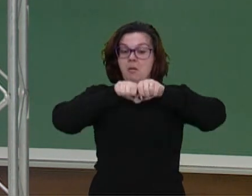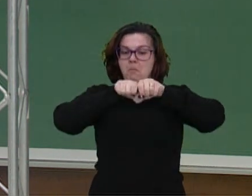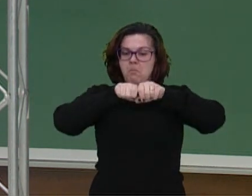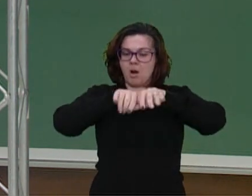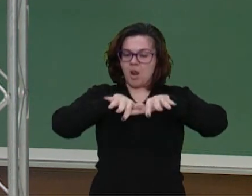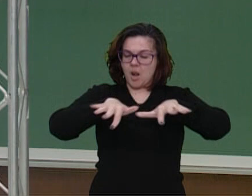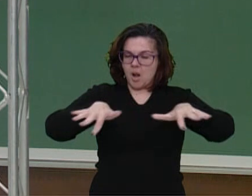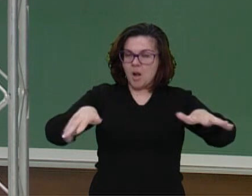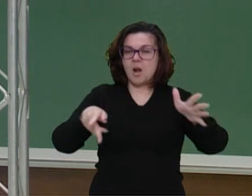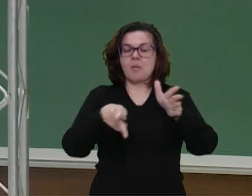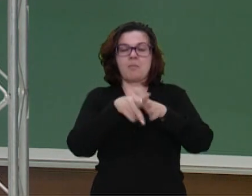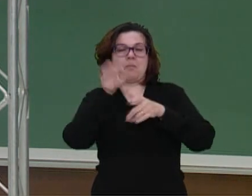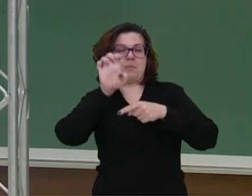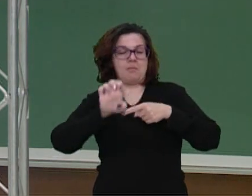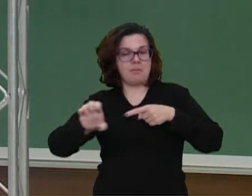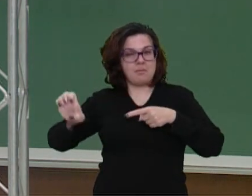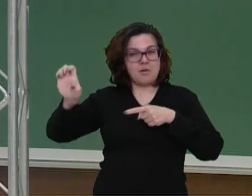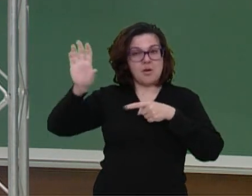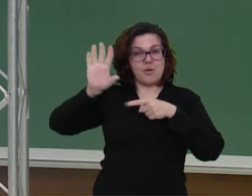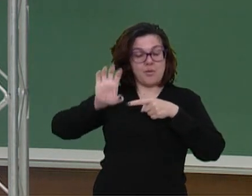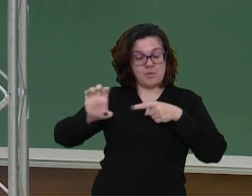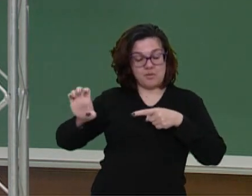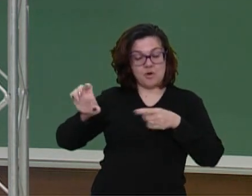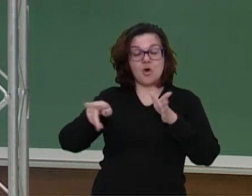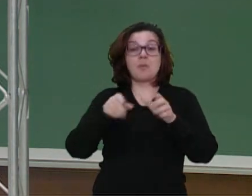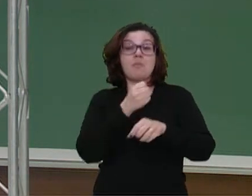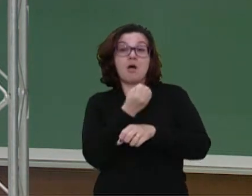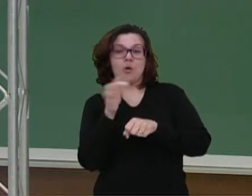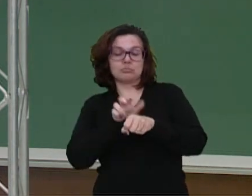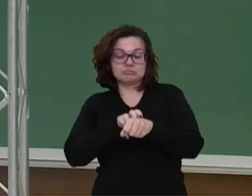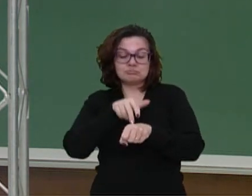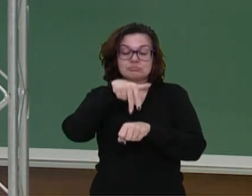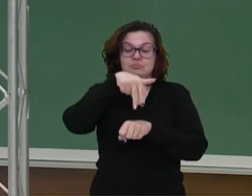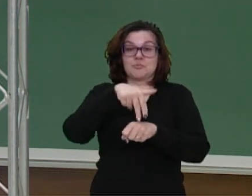alguns partidos fundamentados por ideologias